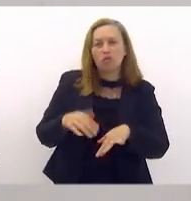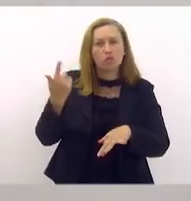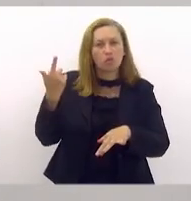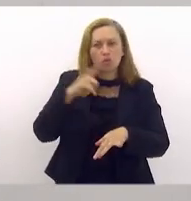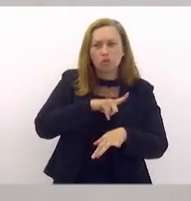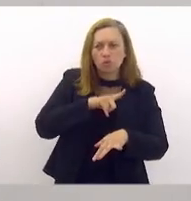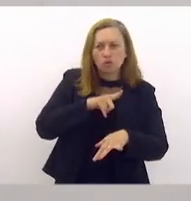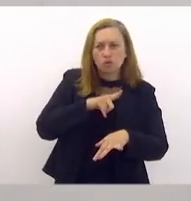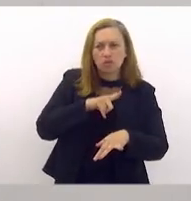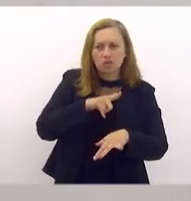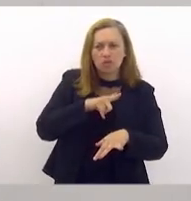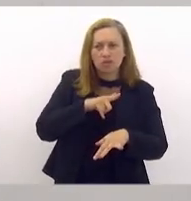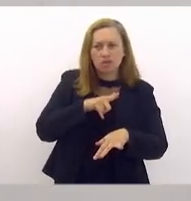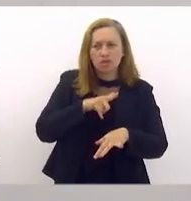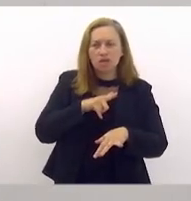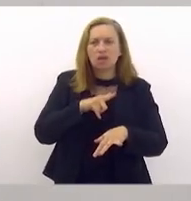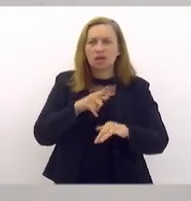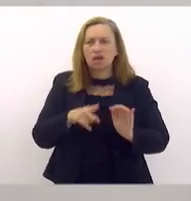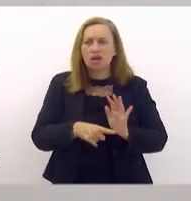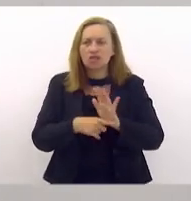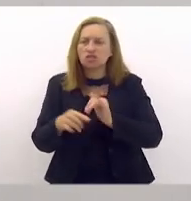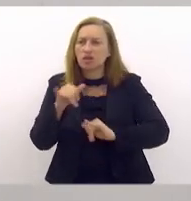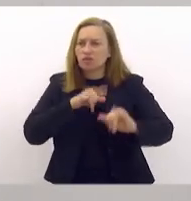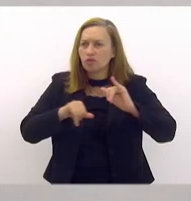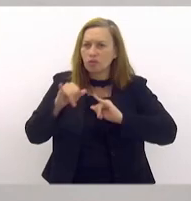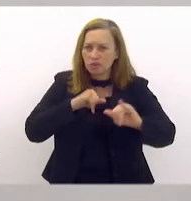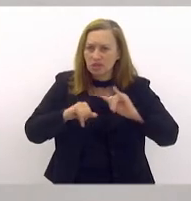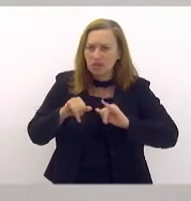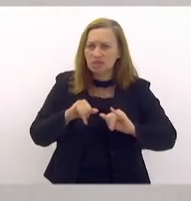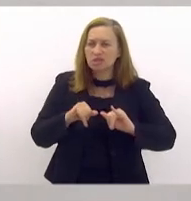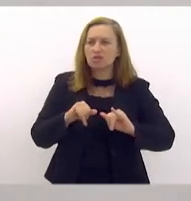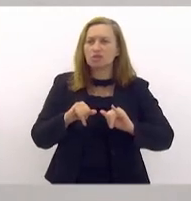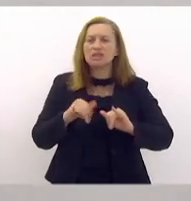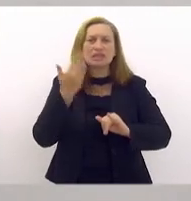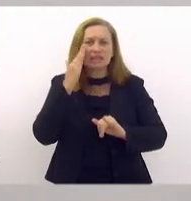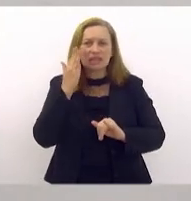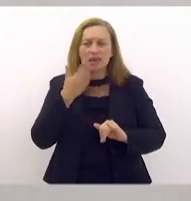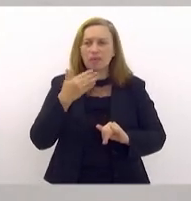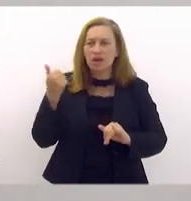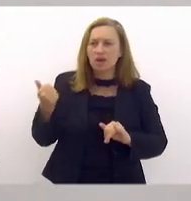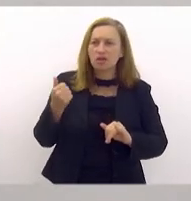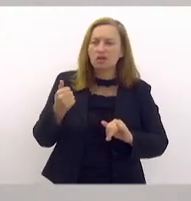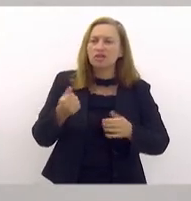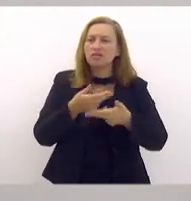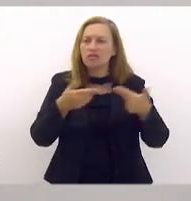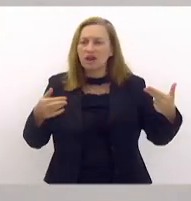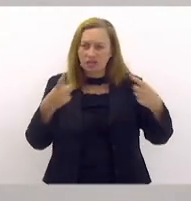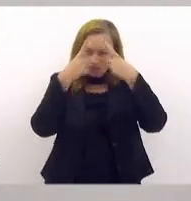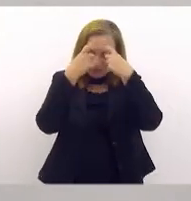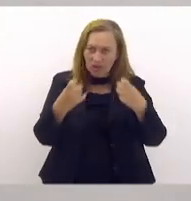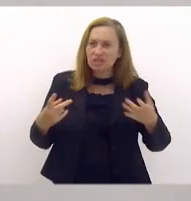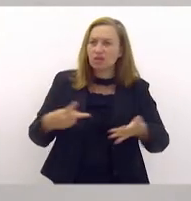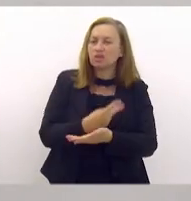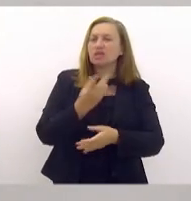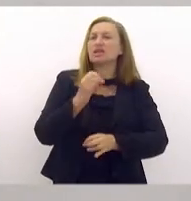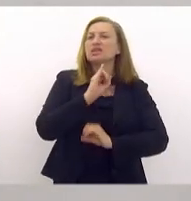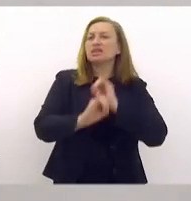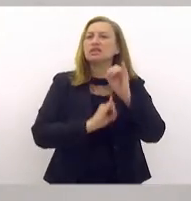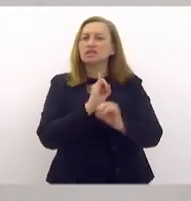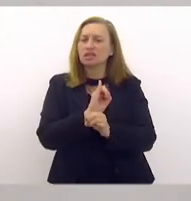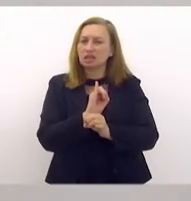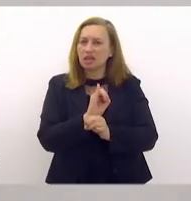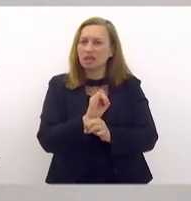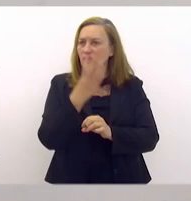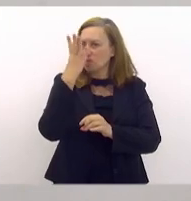conseguiu atrelar dados para além da misoginia, entender as múltiplas violências que ocorrem na internet, a violação de